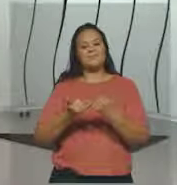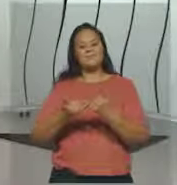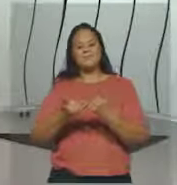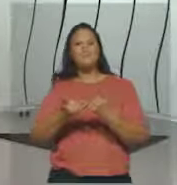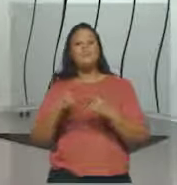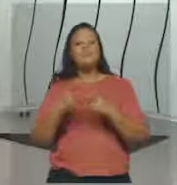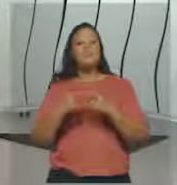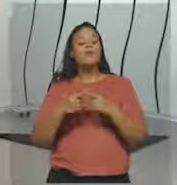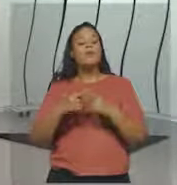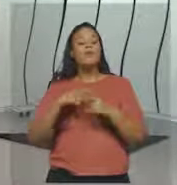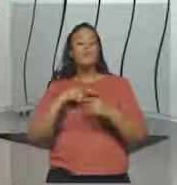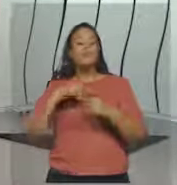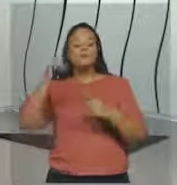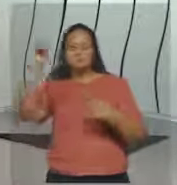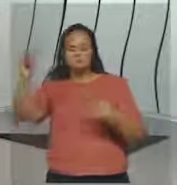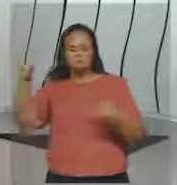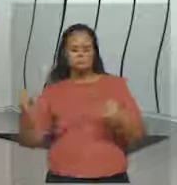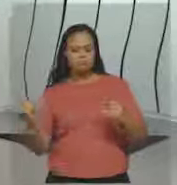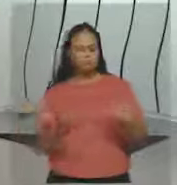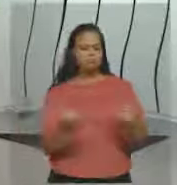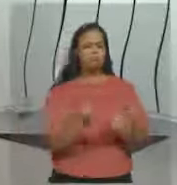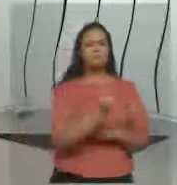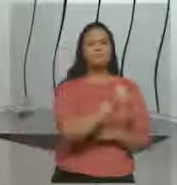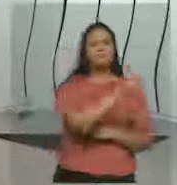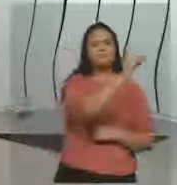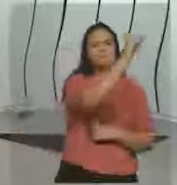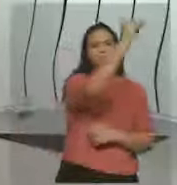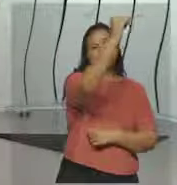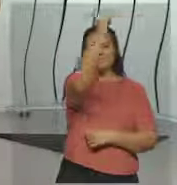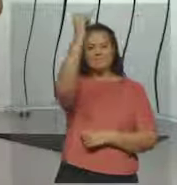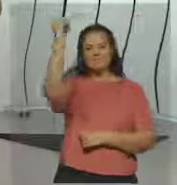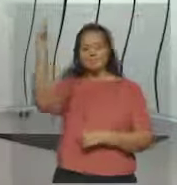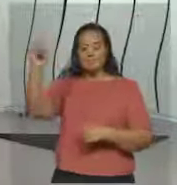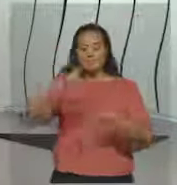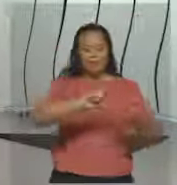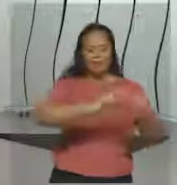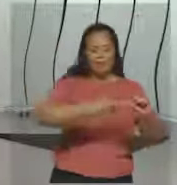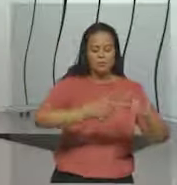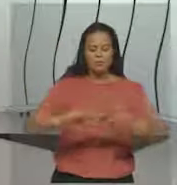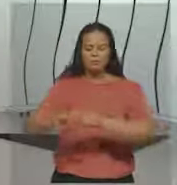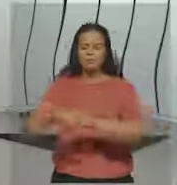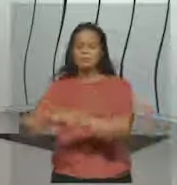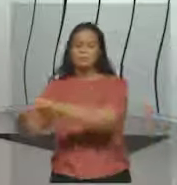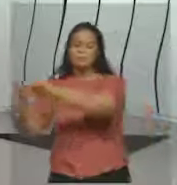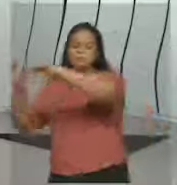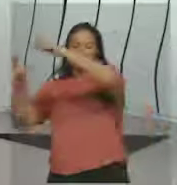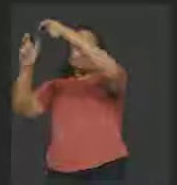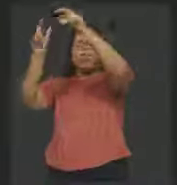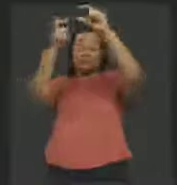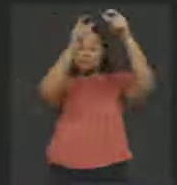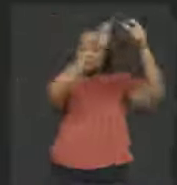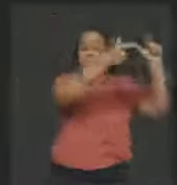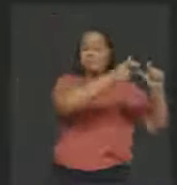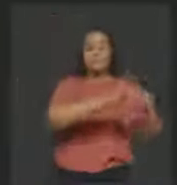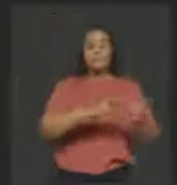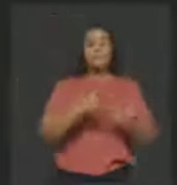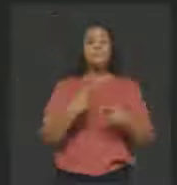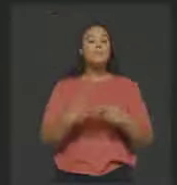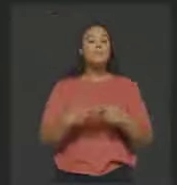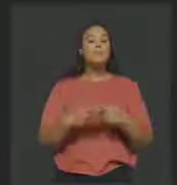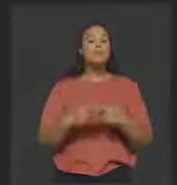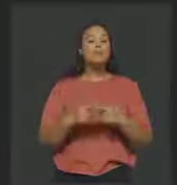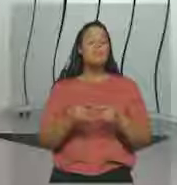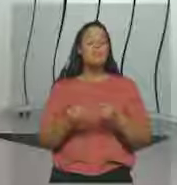corrente elétrica. A corrente elétrica está passando por todos os componentes. Isso só é possível quando essa chave está